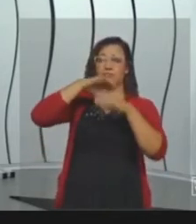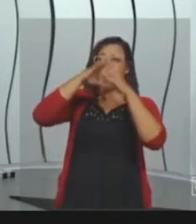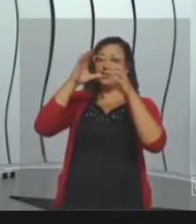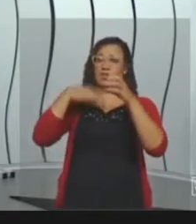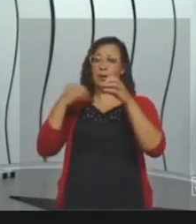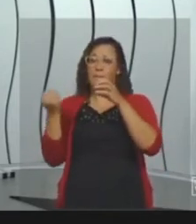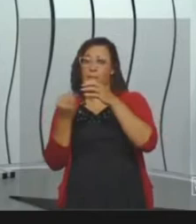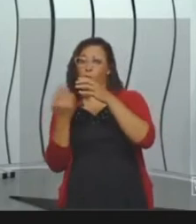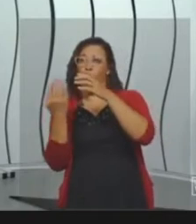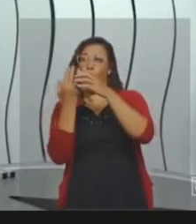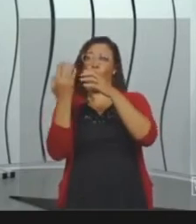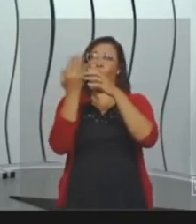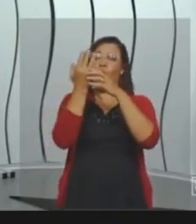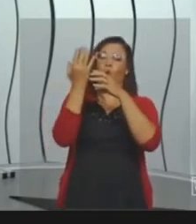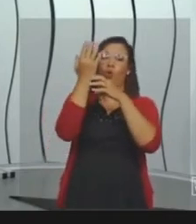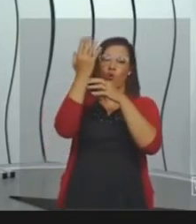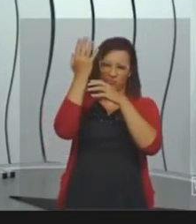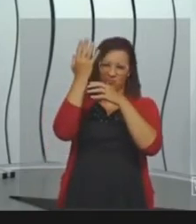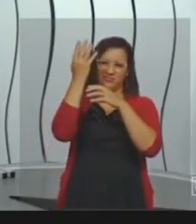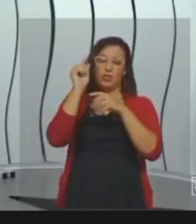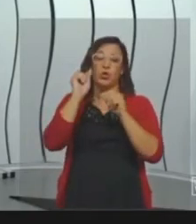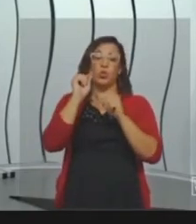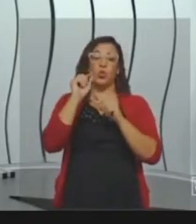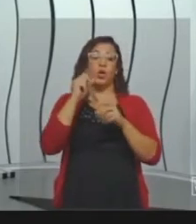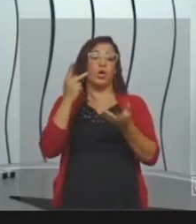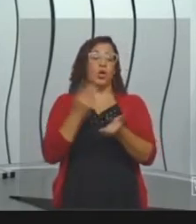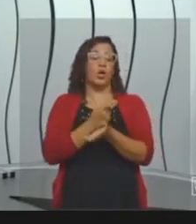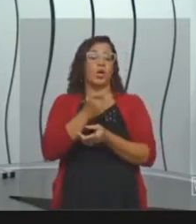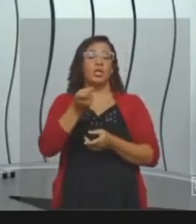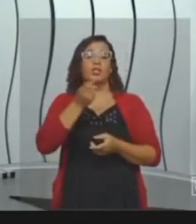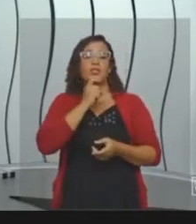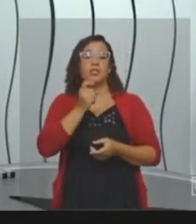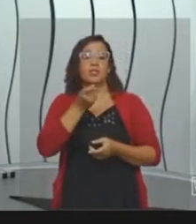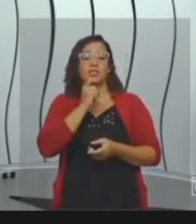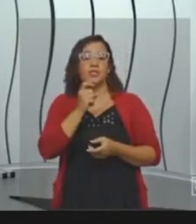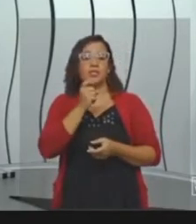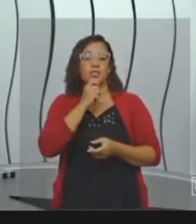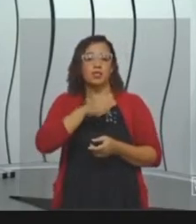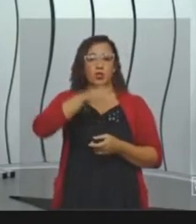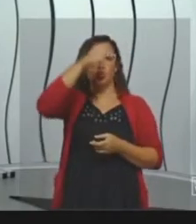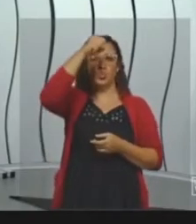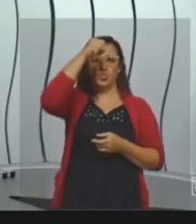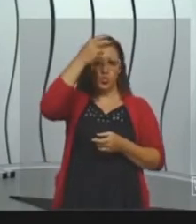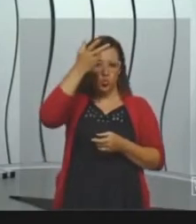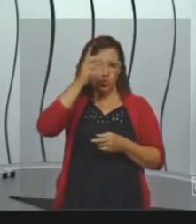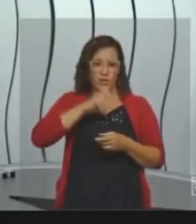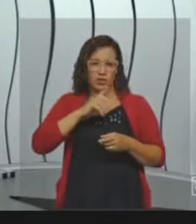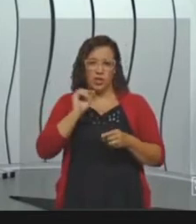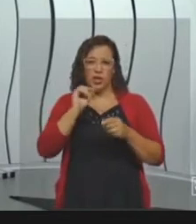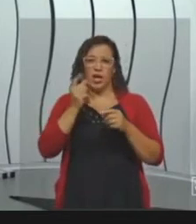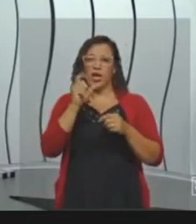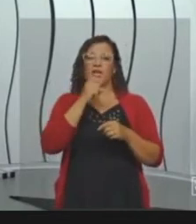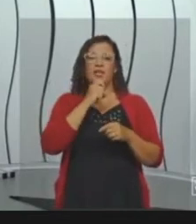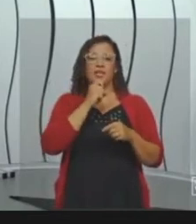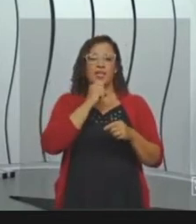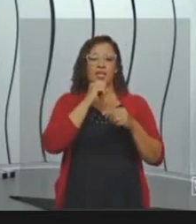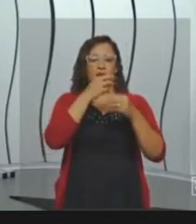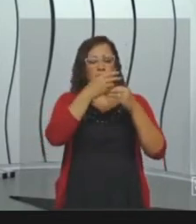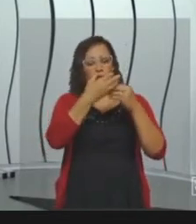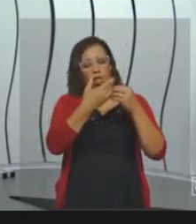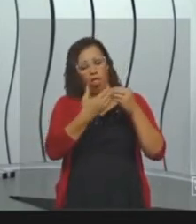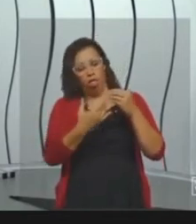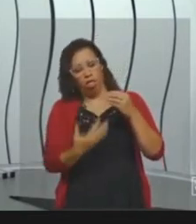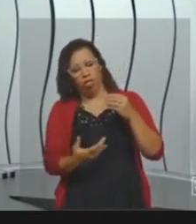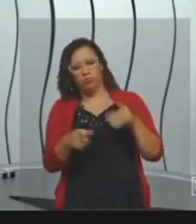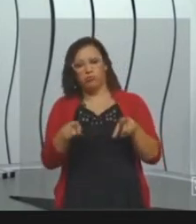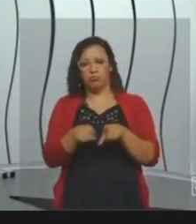temperatura, por exemplo, tem derretido geleiras aí nos polos do planeta. O desenvolvimento da